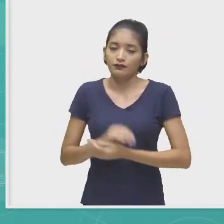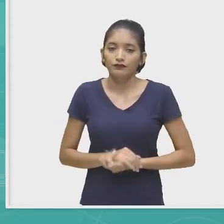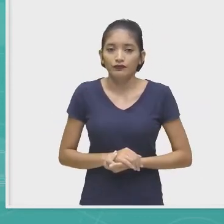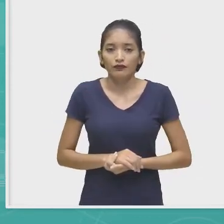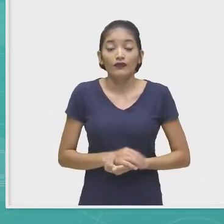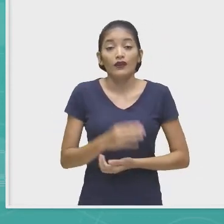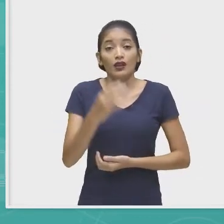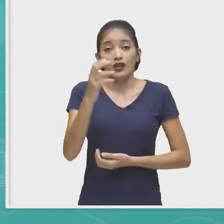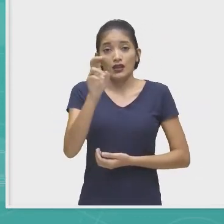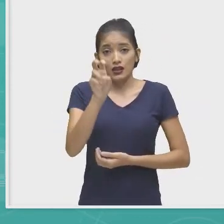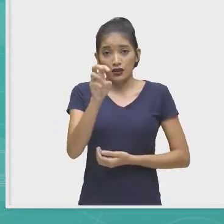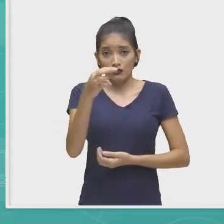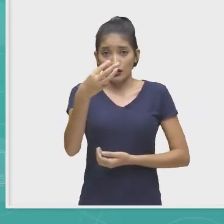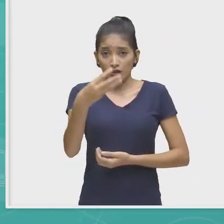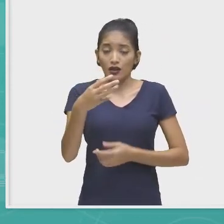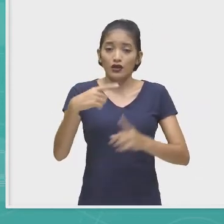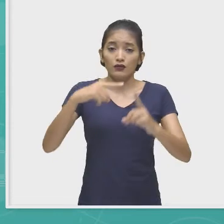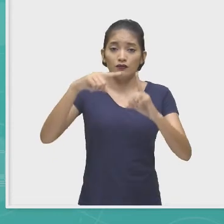53 mais 47,